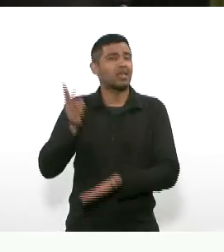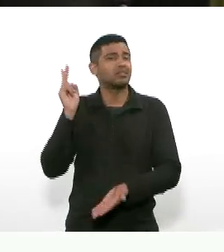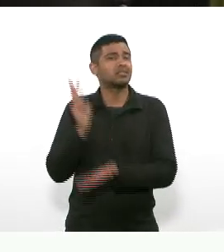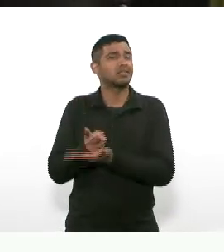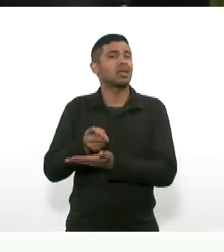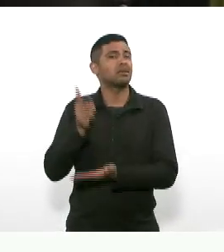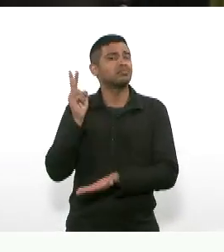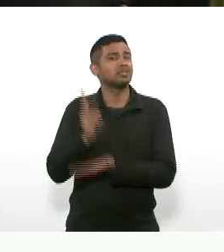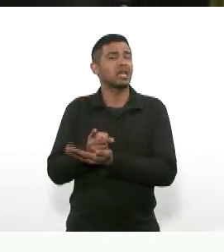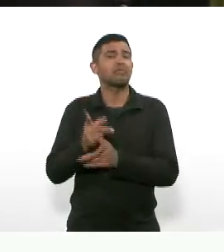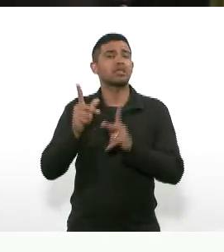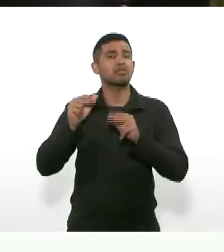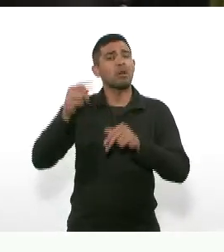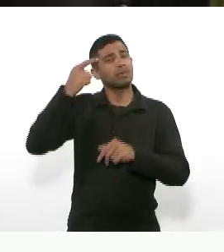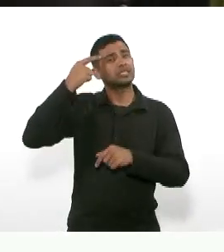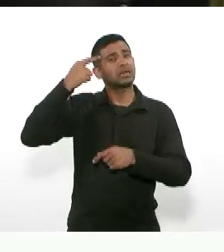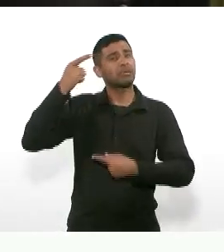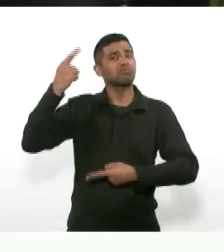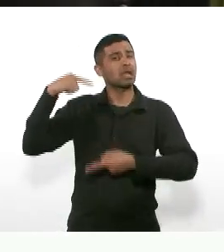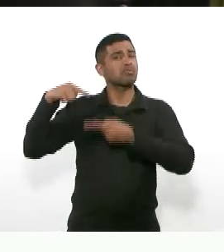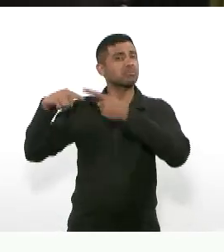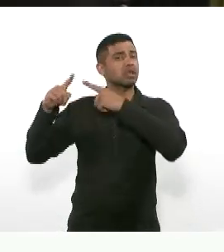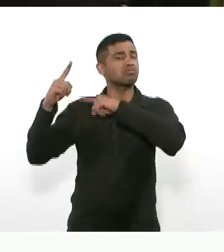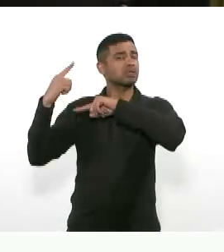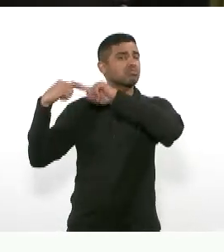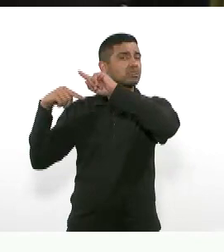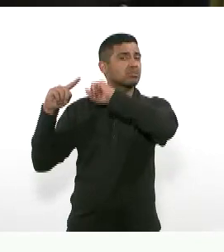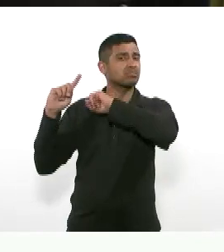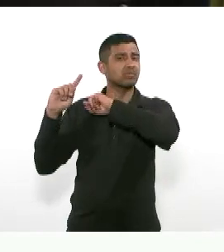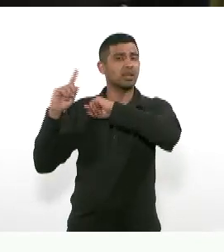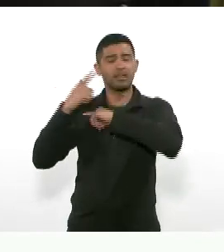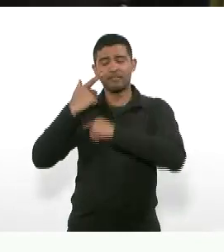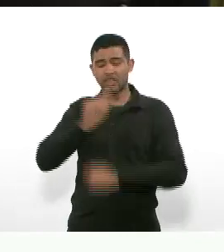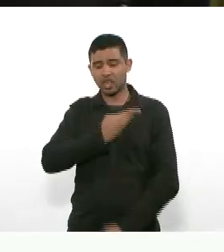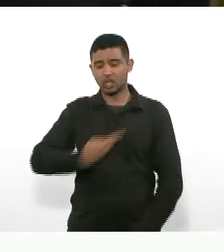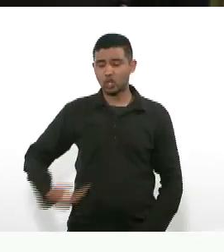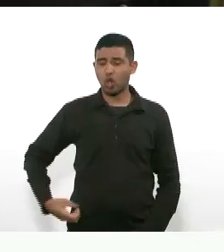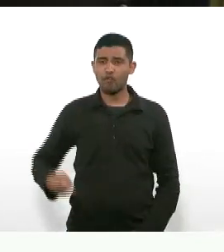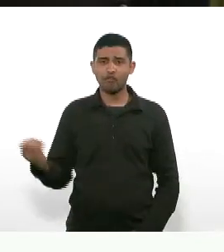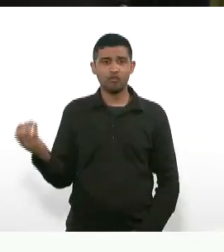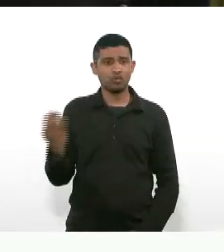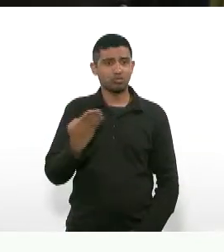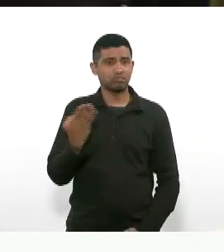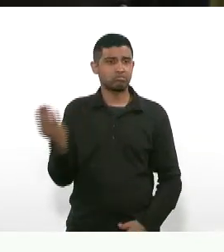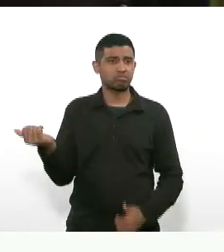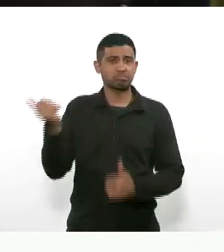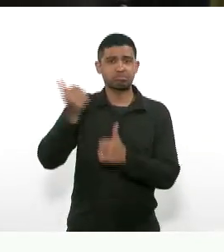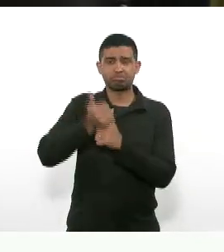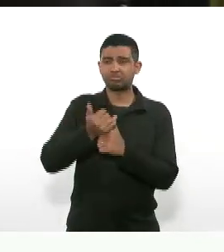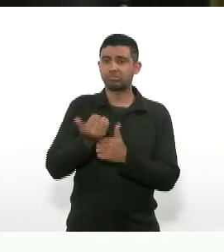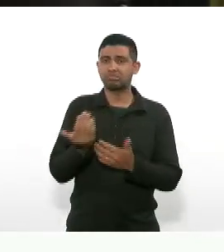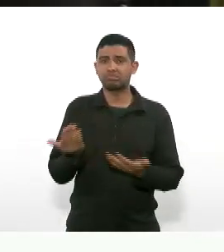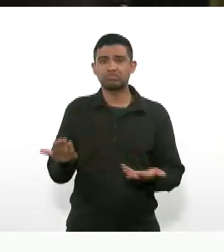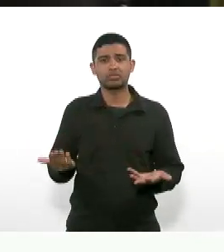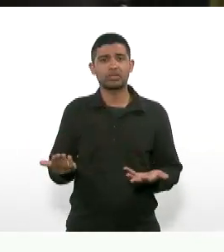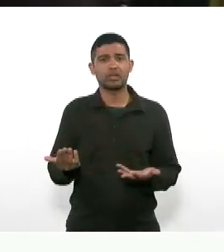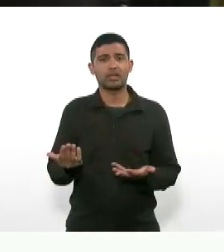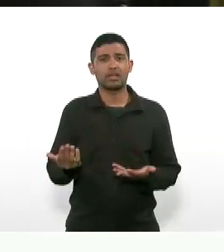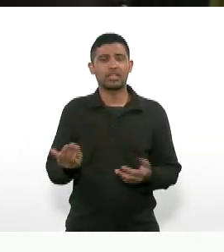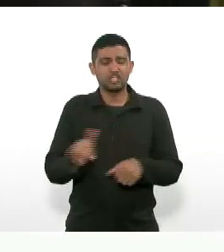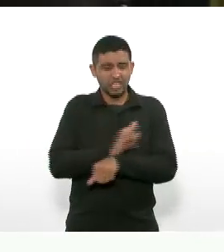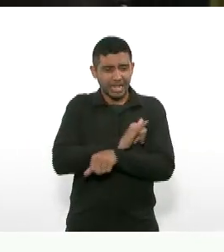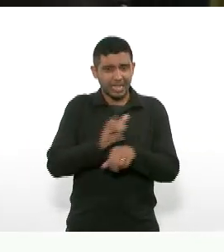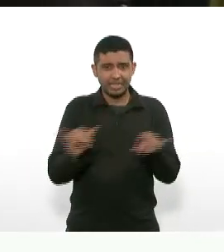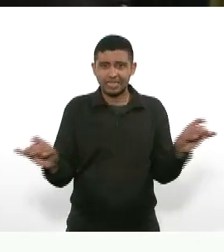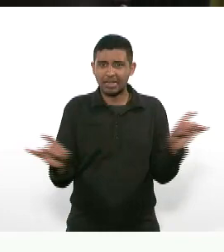ideias anteriores que foram estabelecidas, chegou o novo governo, acabou com aquela estratégia. Vou